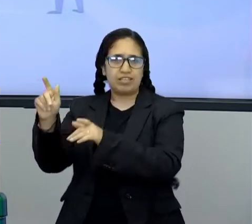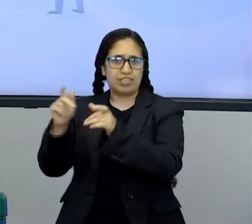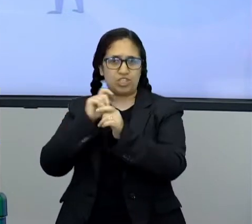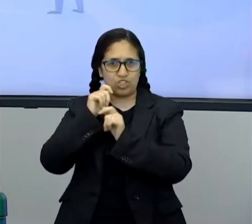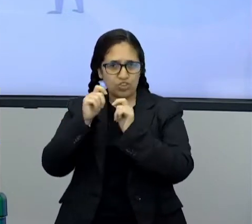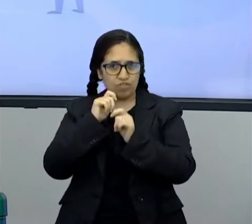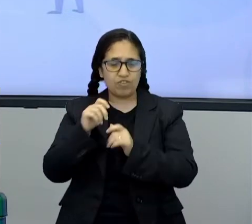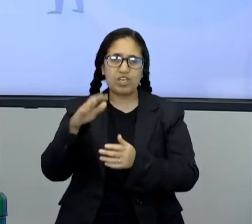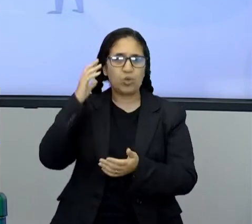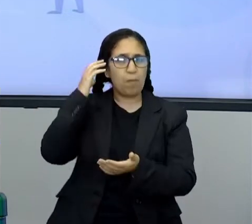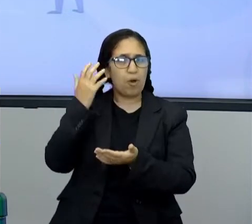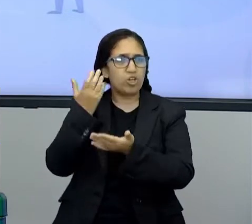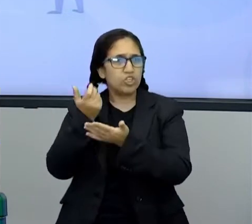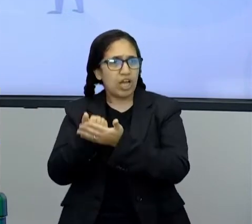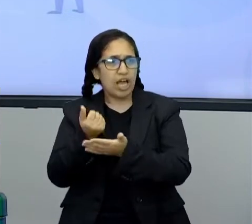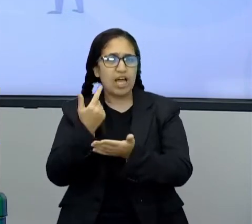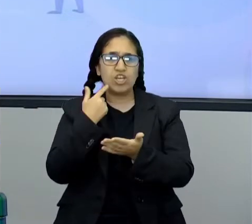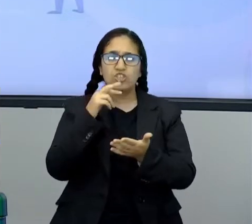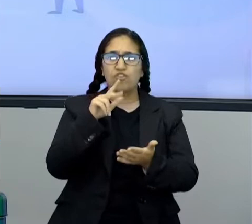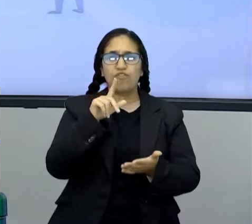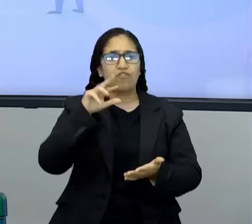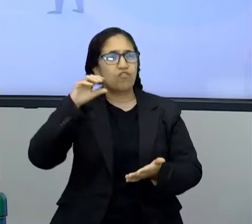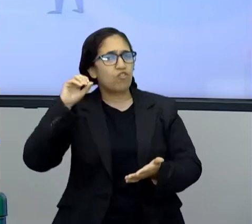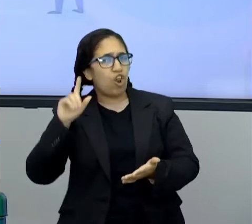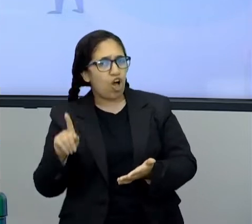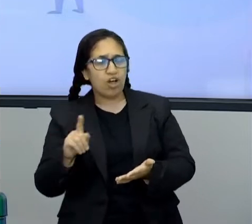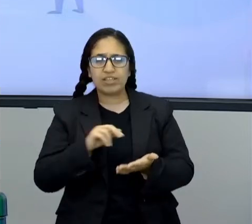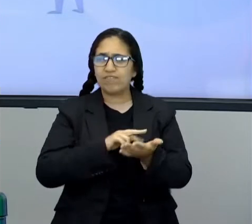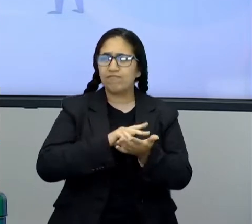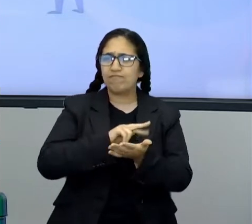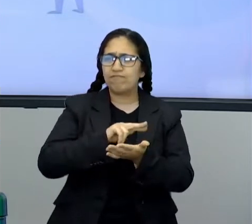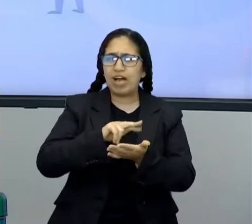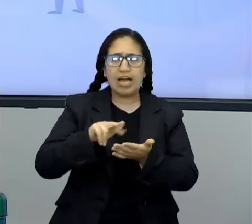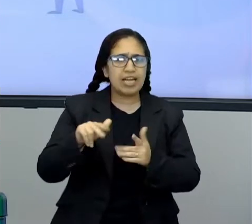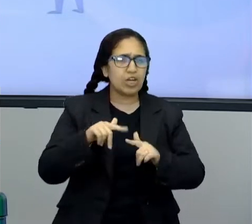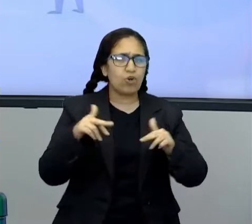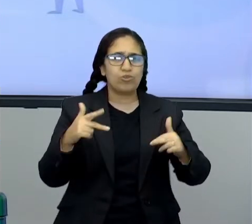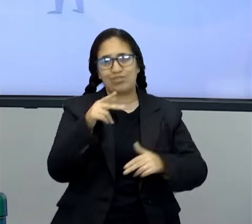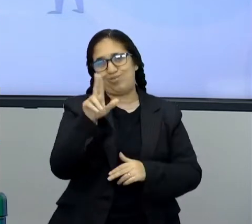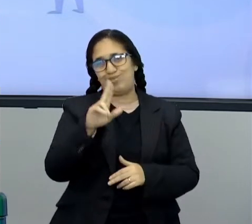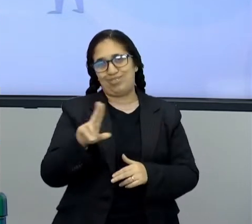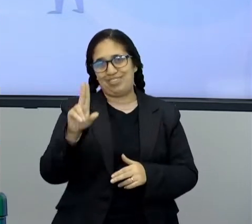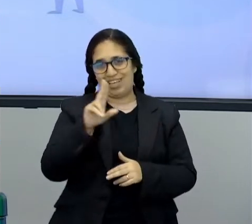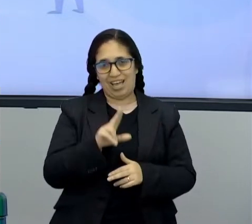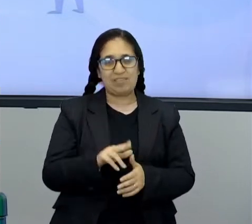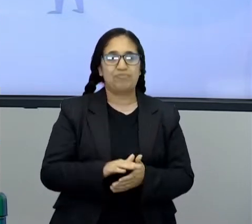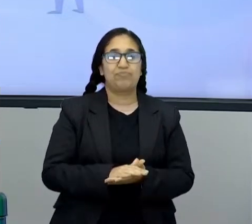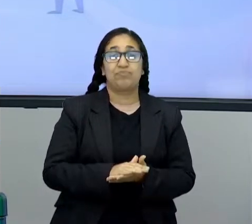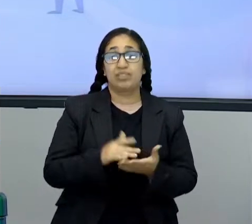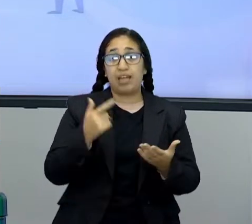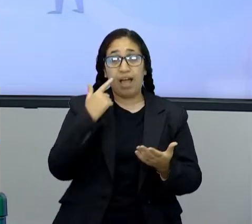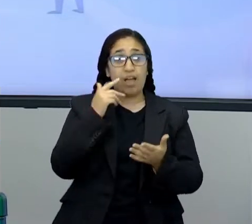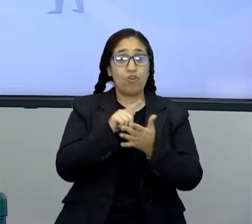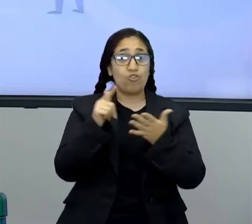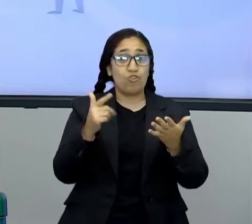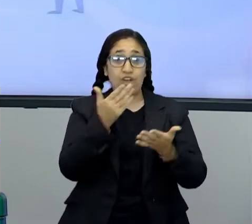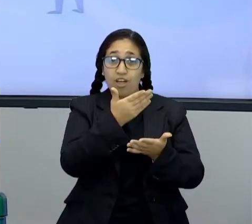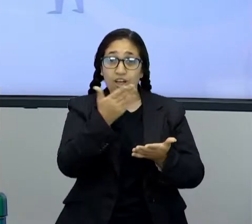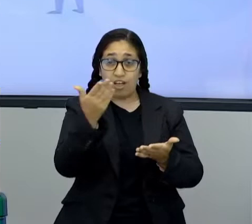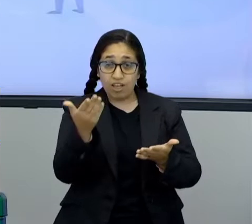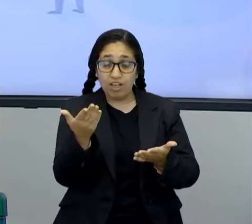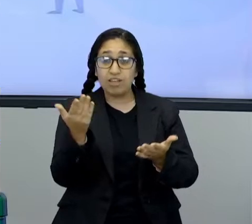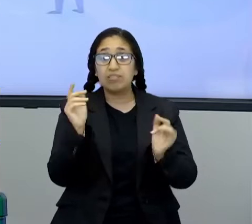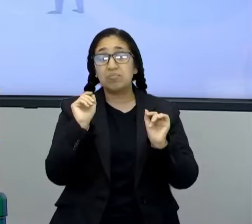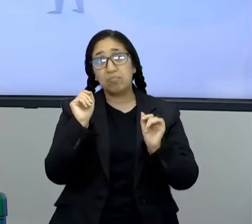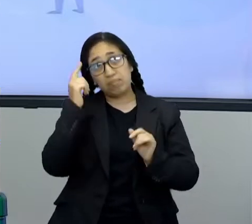Vimos podcasts, vlogs, então tem muito material para vocês utilizarem. E aí o jornal de vocês